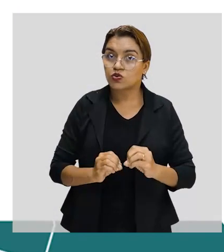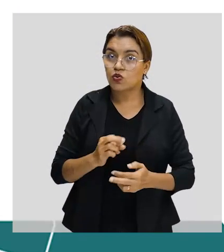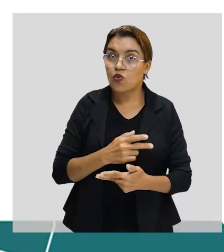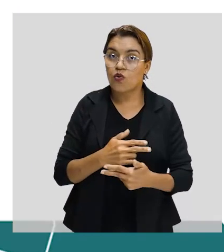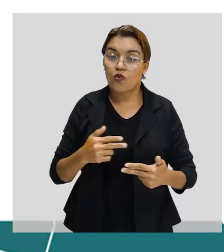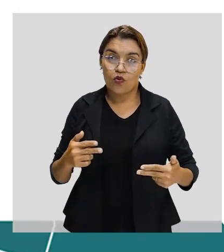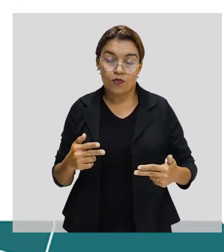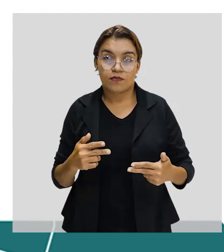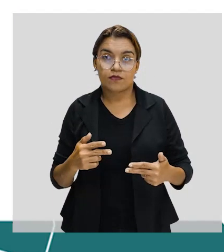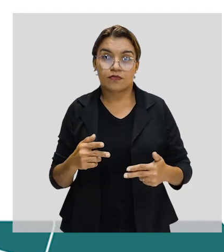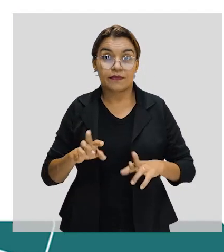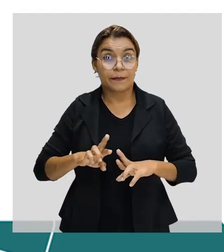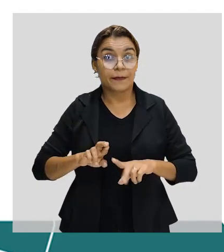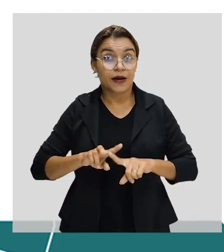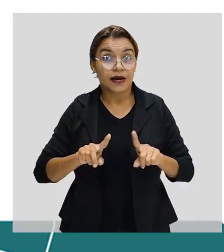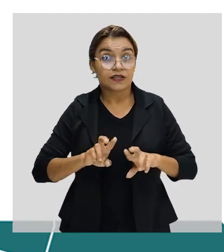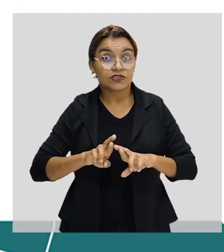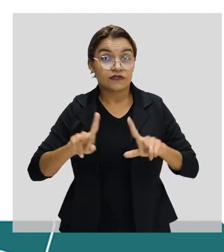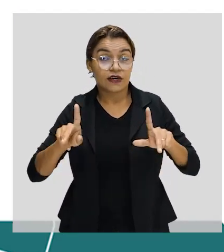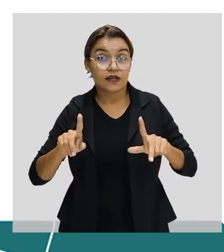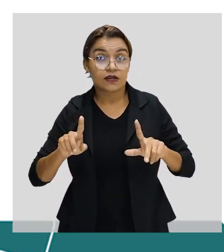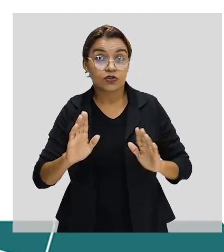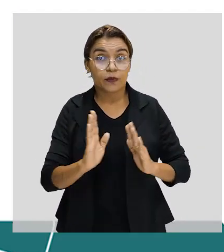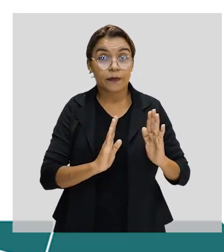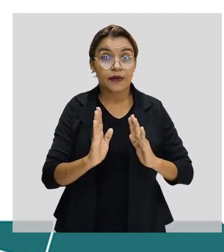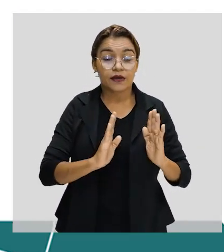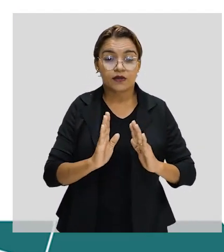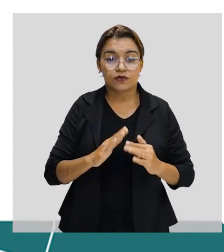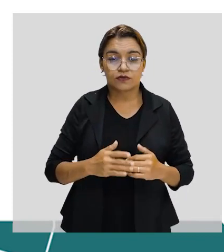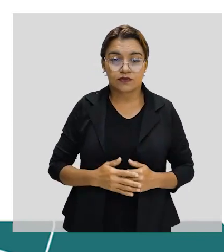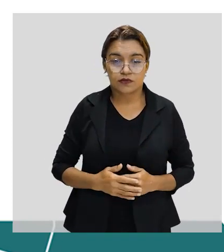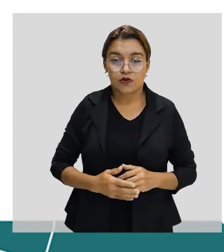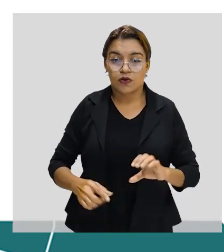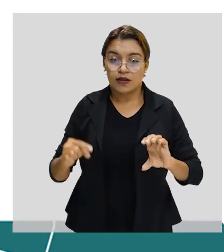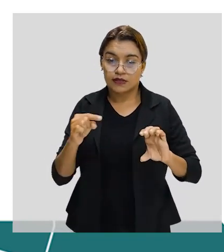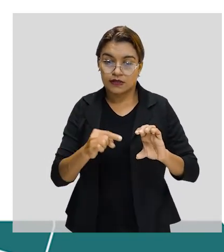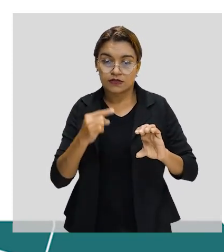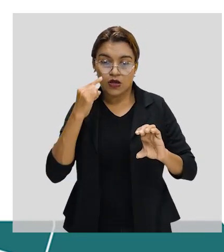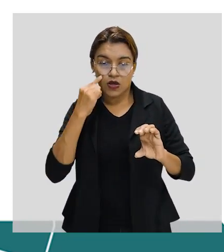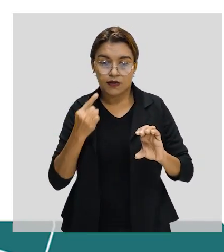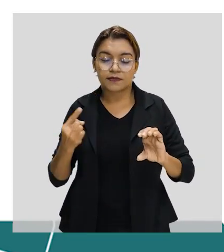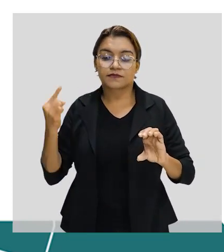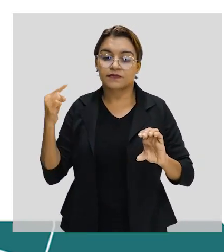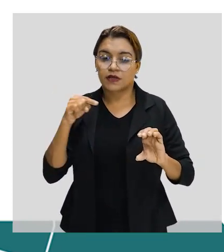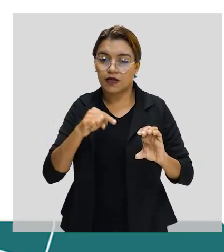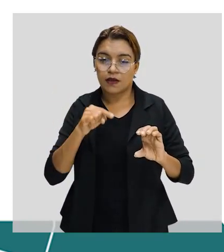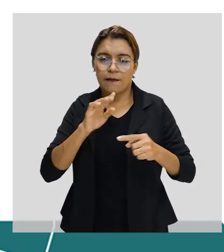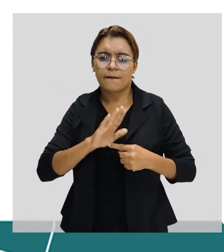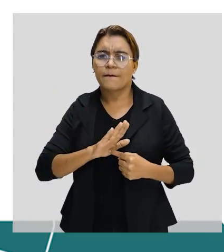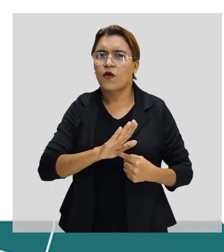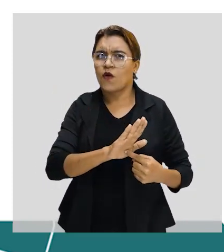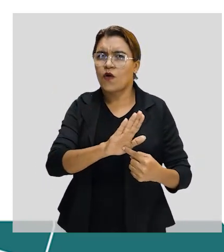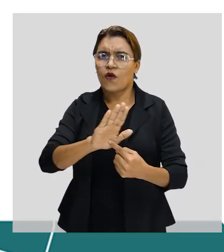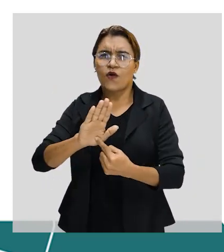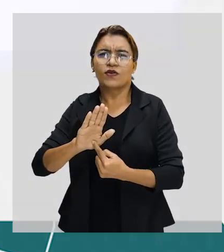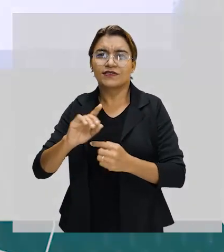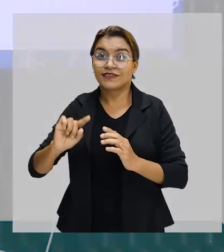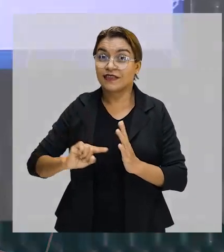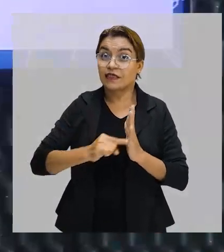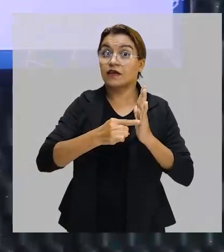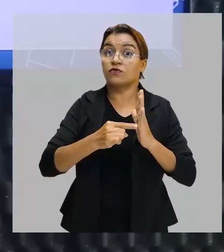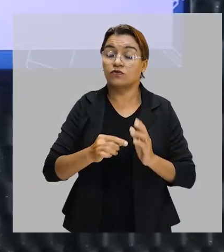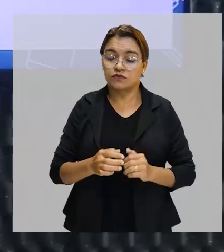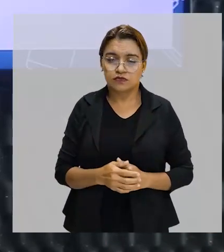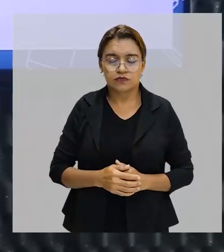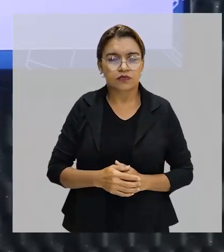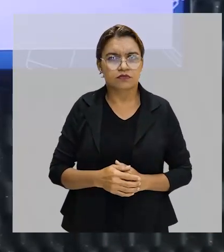a época. Por isso, O Sertão de Euclides da Cunha traz toda essa denúncia. Cacau,